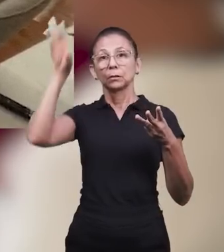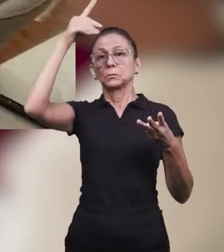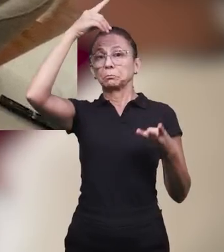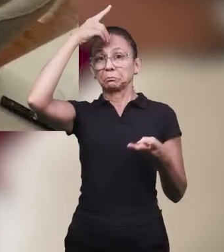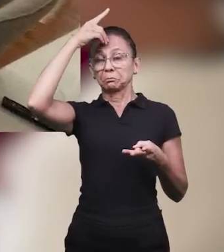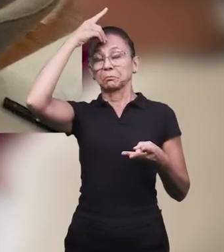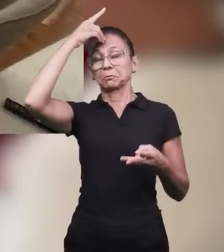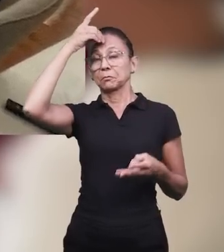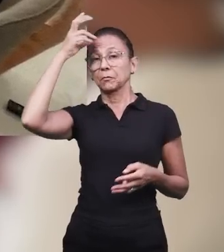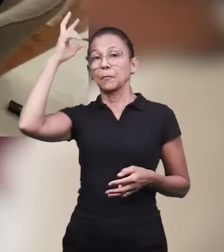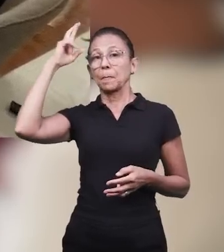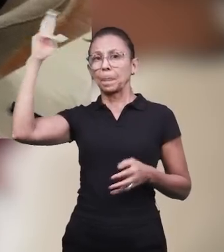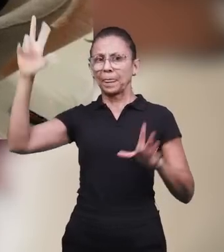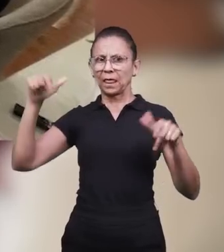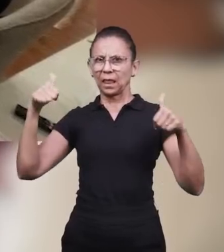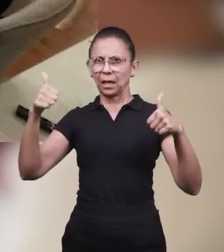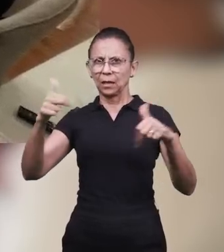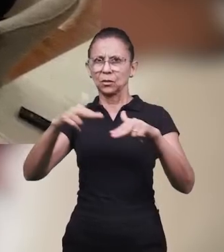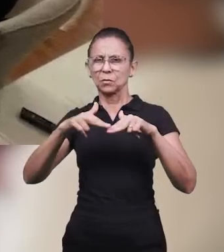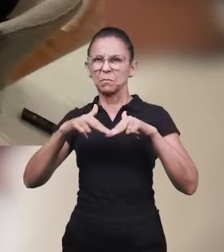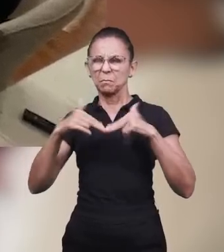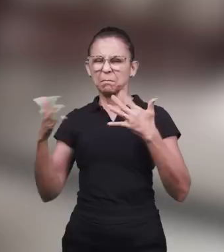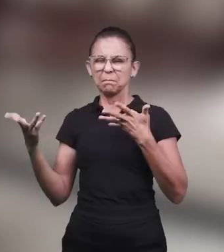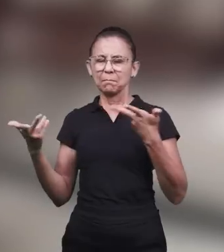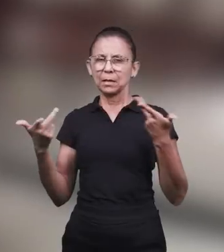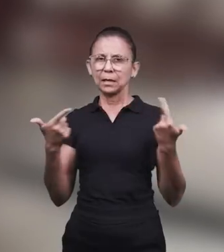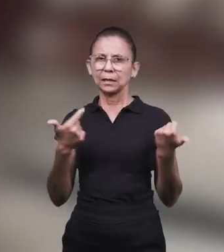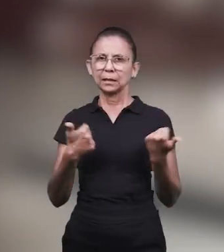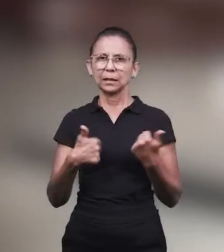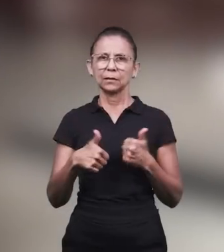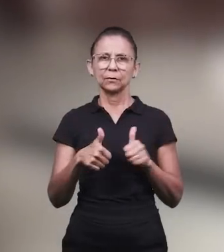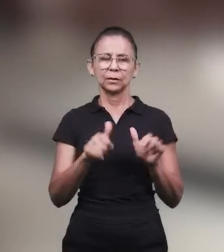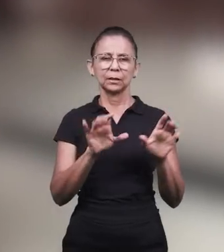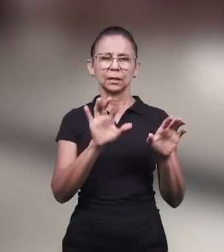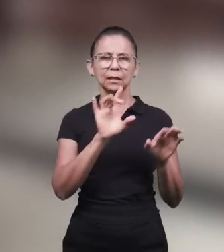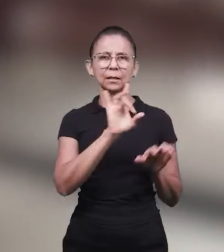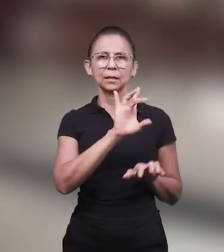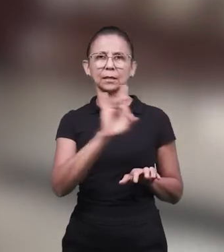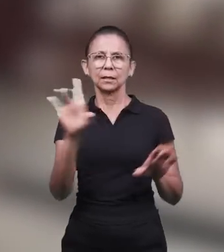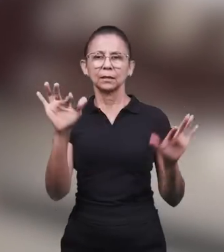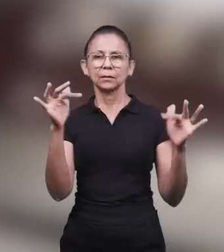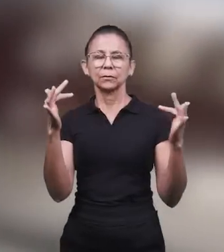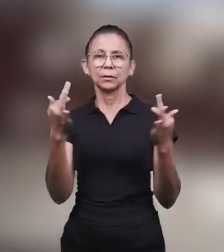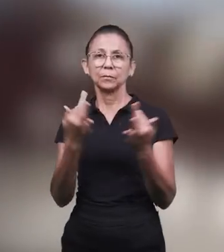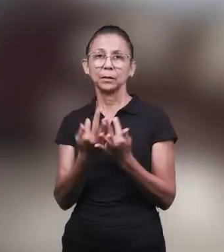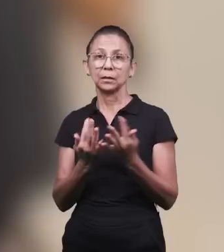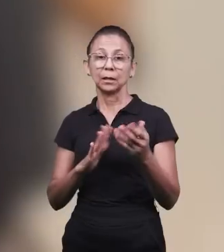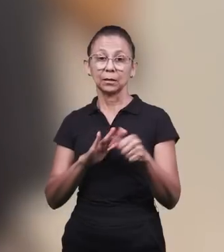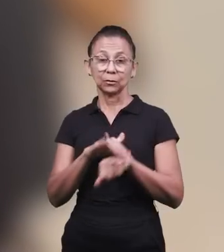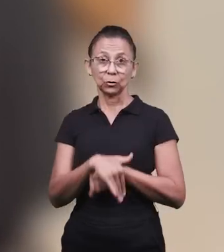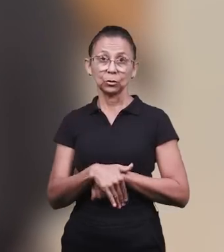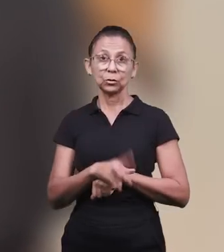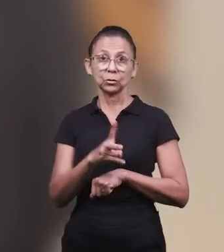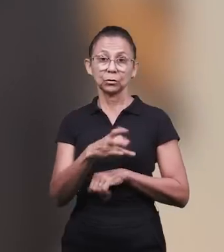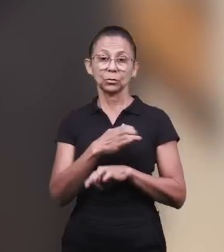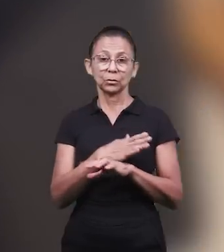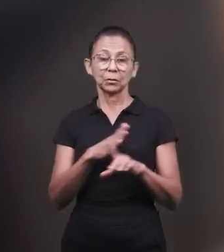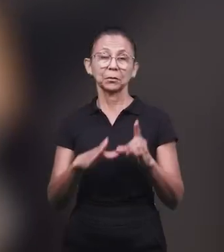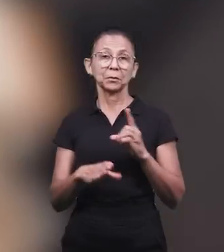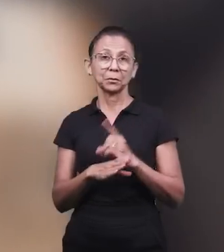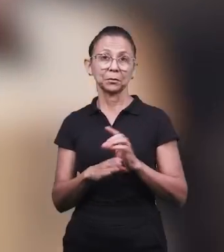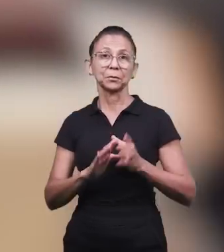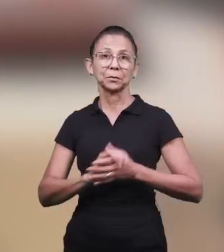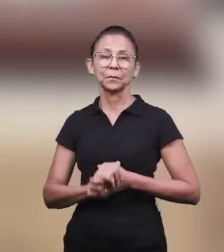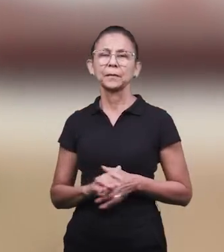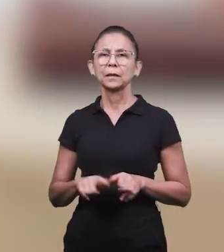O Senhor Deus se manifestou de forma maravilhosa em cada lar e a festa continuou no culto da noite. O pastor Cleiton